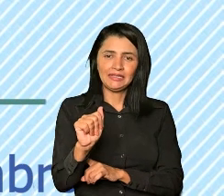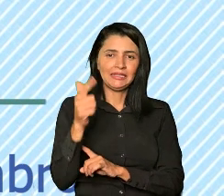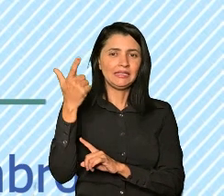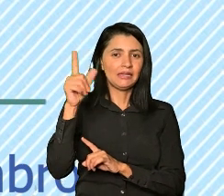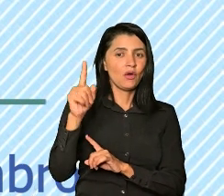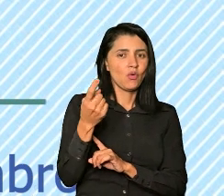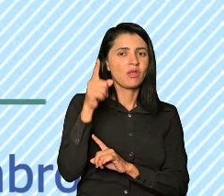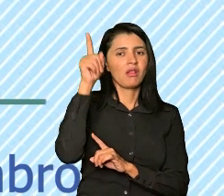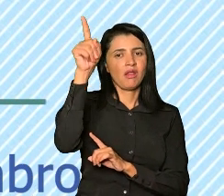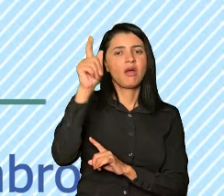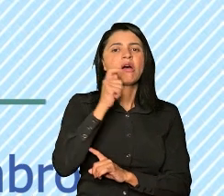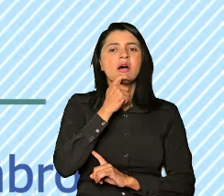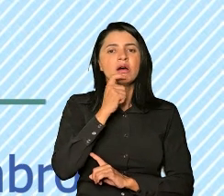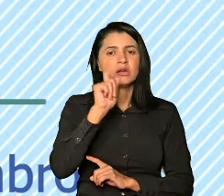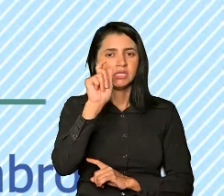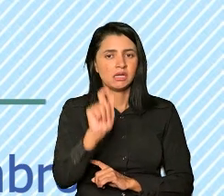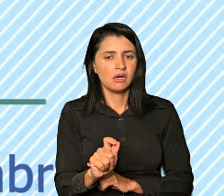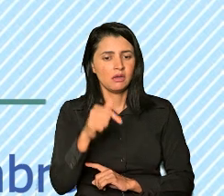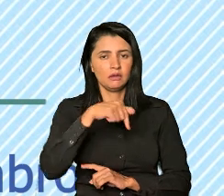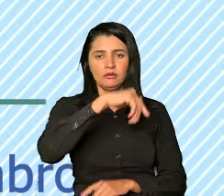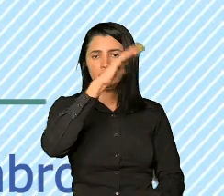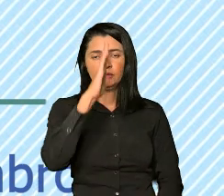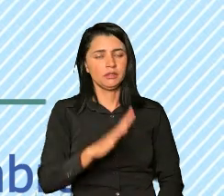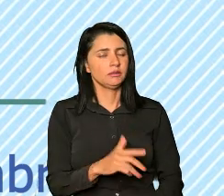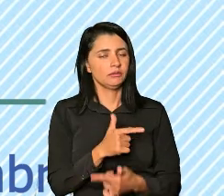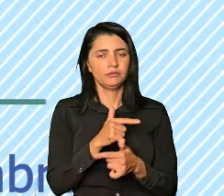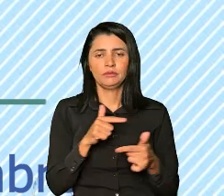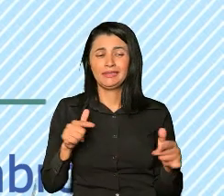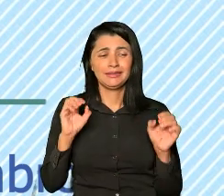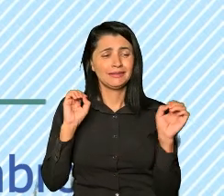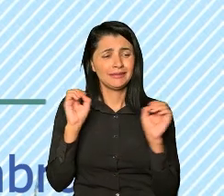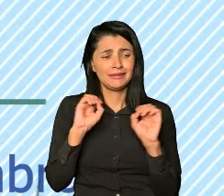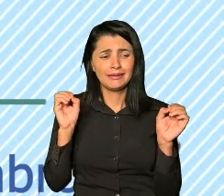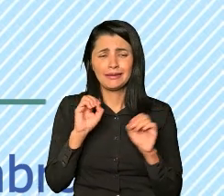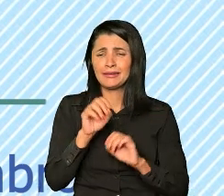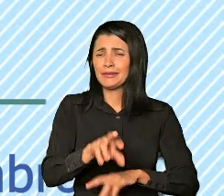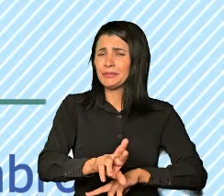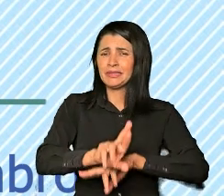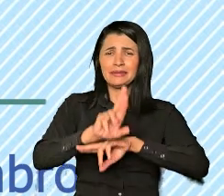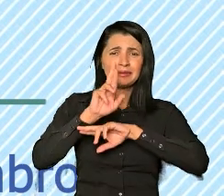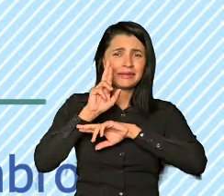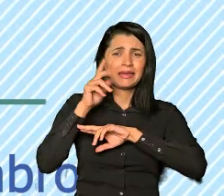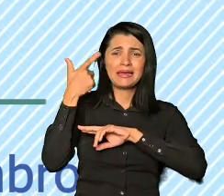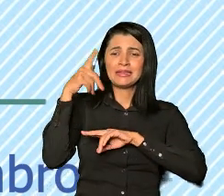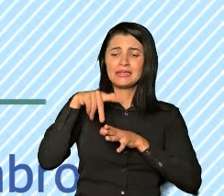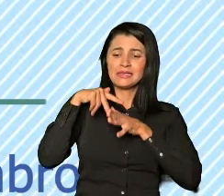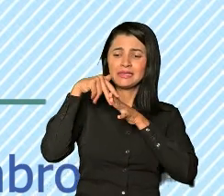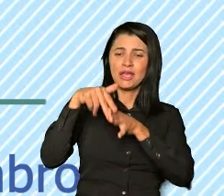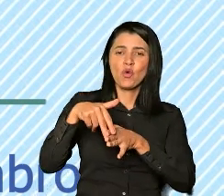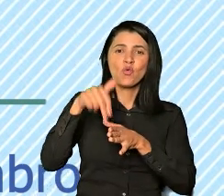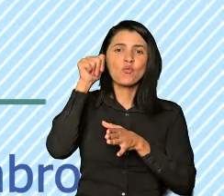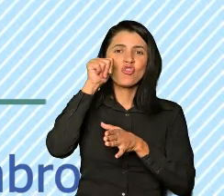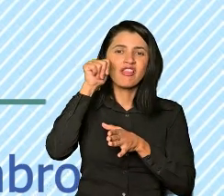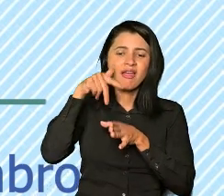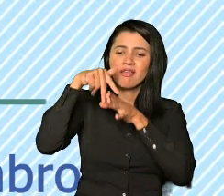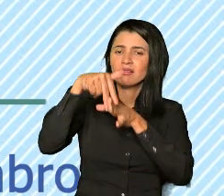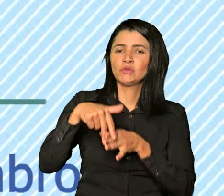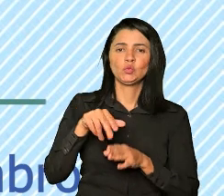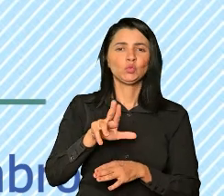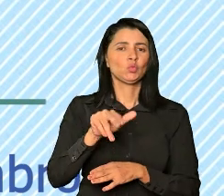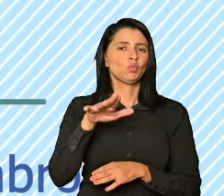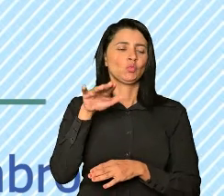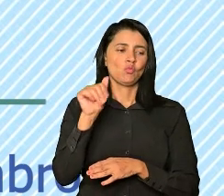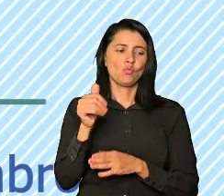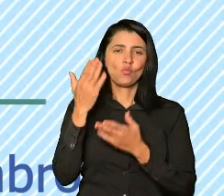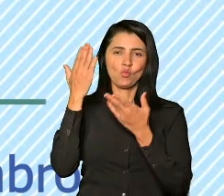na Itália, não é no Brasil. No Brasil, nós não temos nenhuma representação equestre feminina, né? Anitta Garibaldi